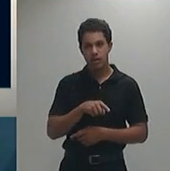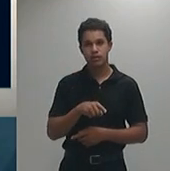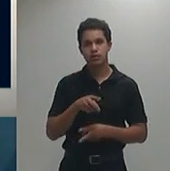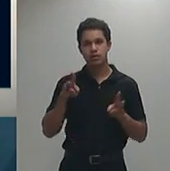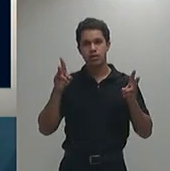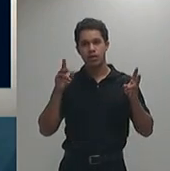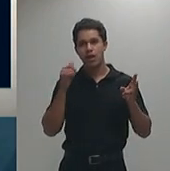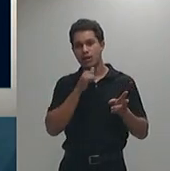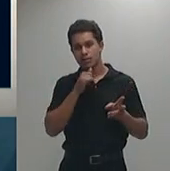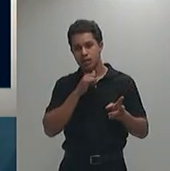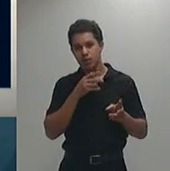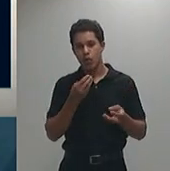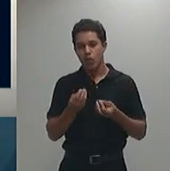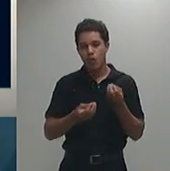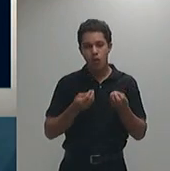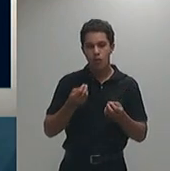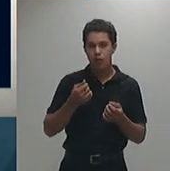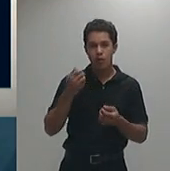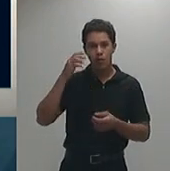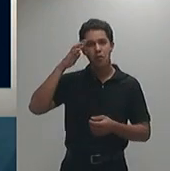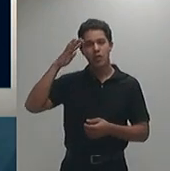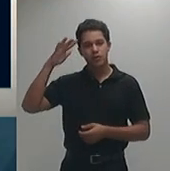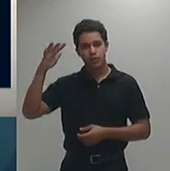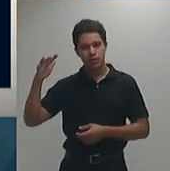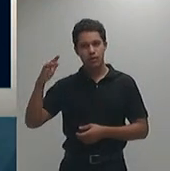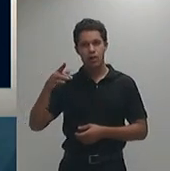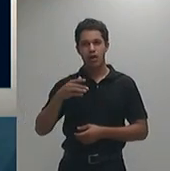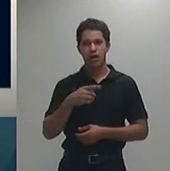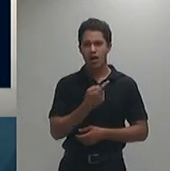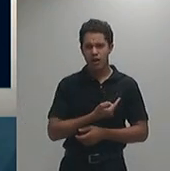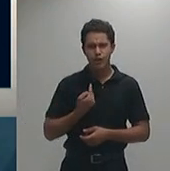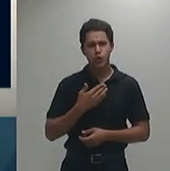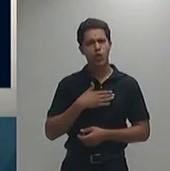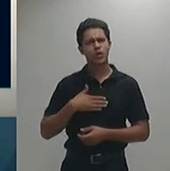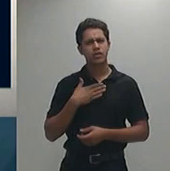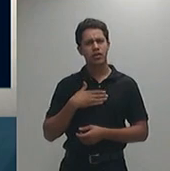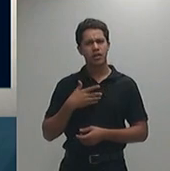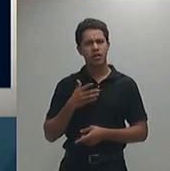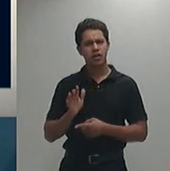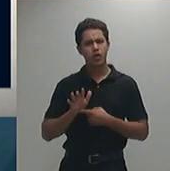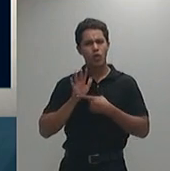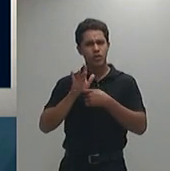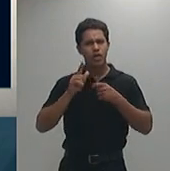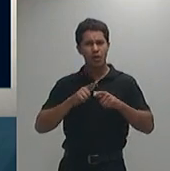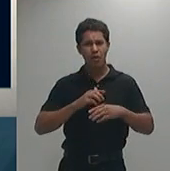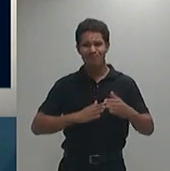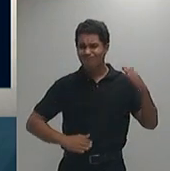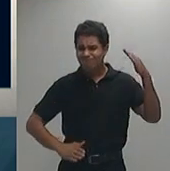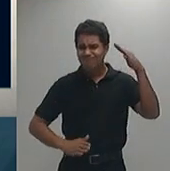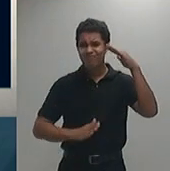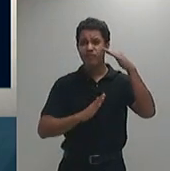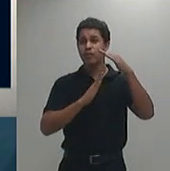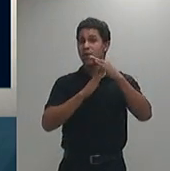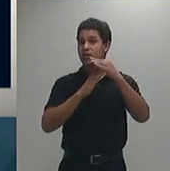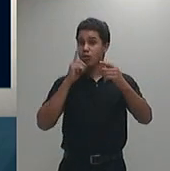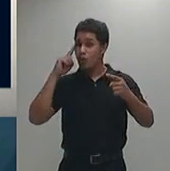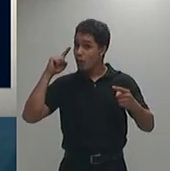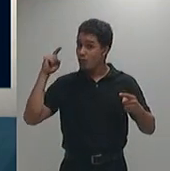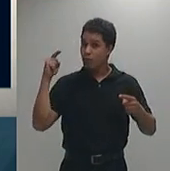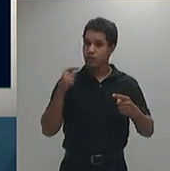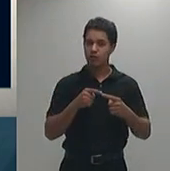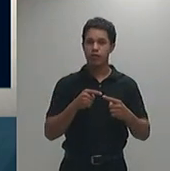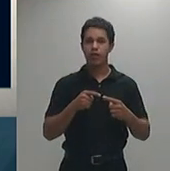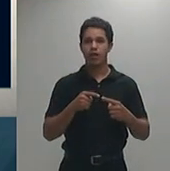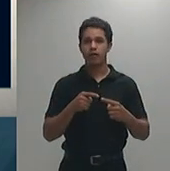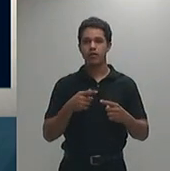ilustração a recorrente gostaria de espuma máxima objetividade possível a infinita a miríade